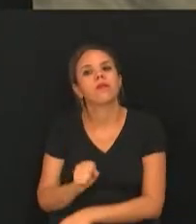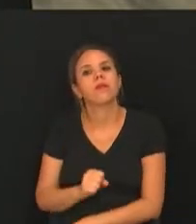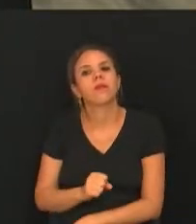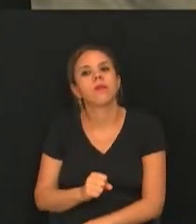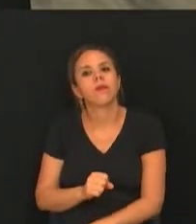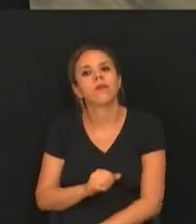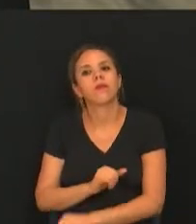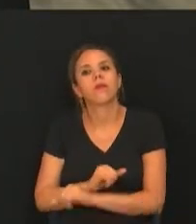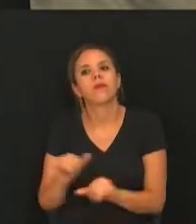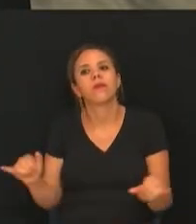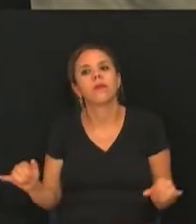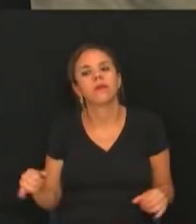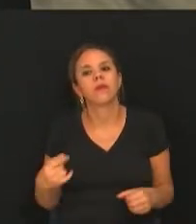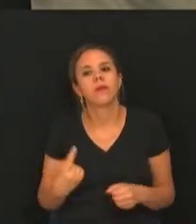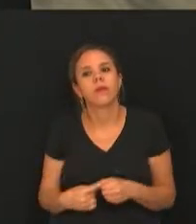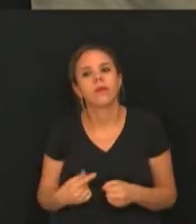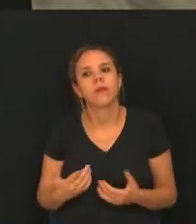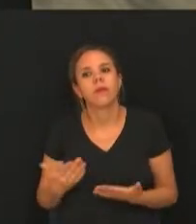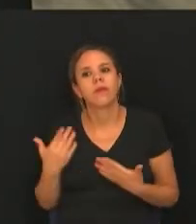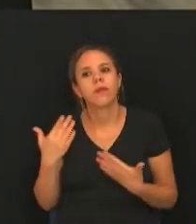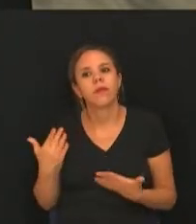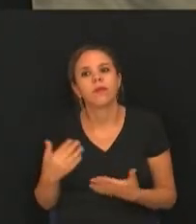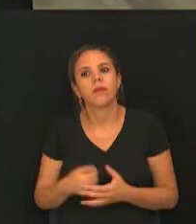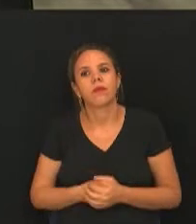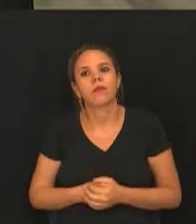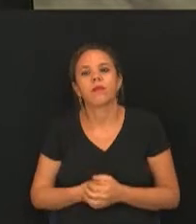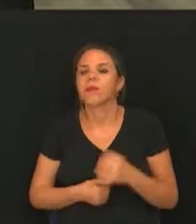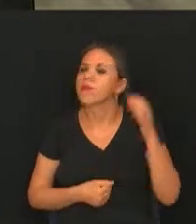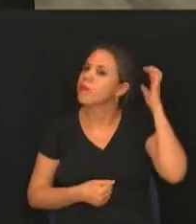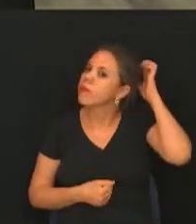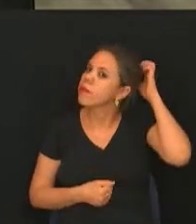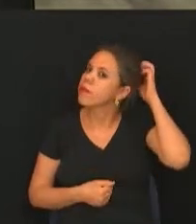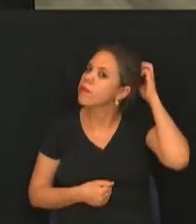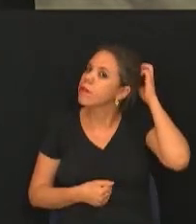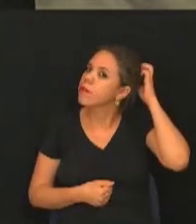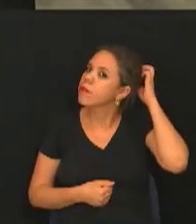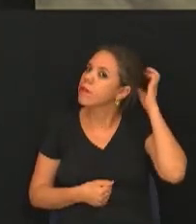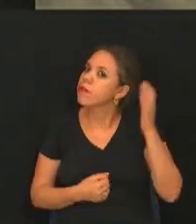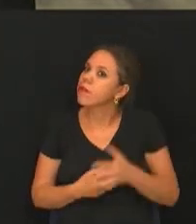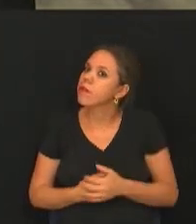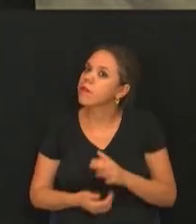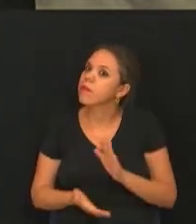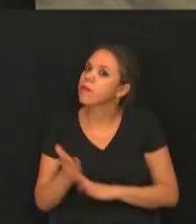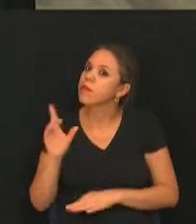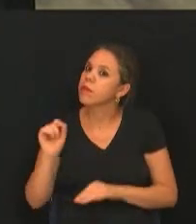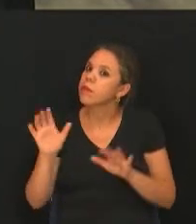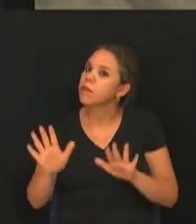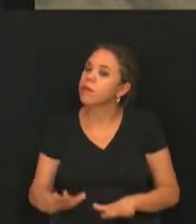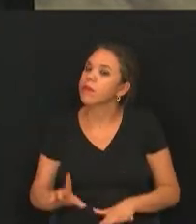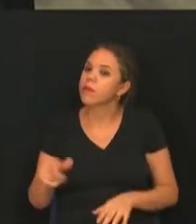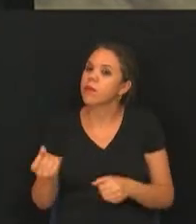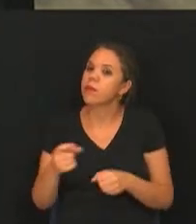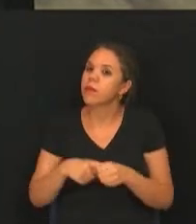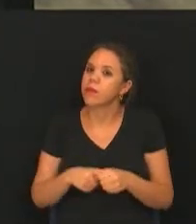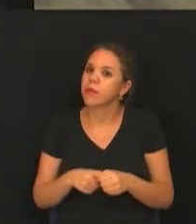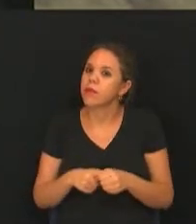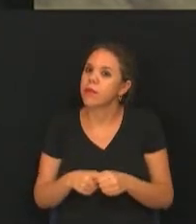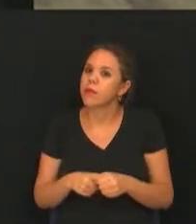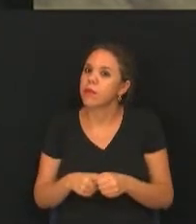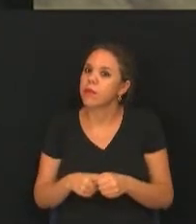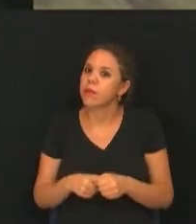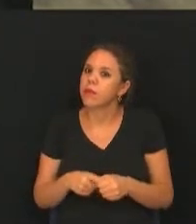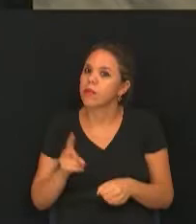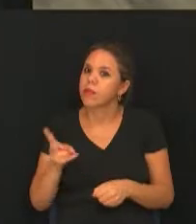então as notícias da Metrópole. Mina, muito obrigada. E eu não penso que ela está indo embora, viu? Daqui a pouco ela volta com mais notícias, só